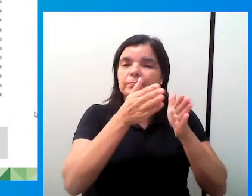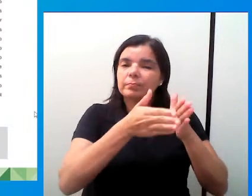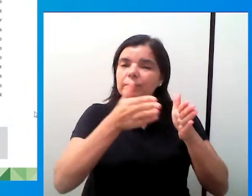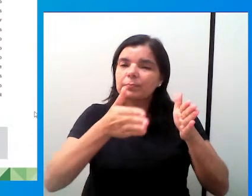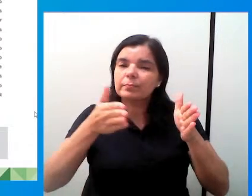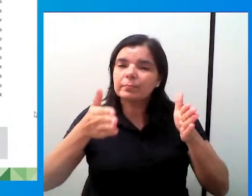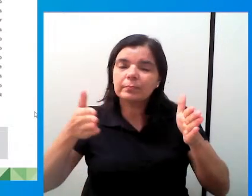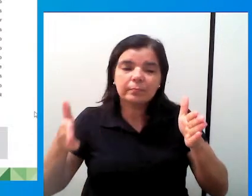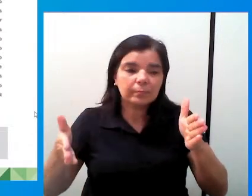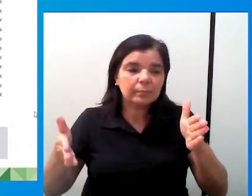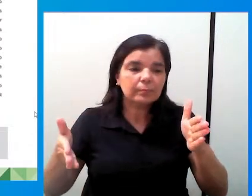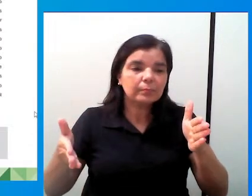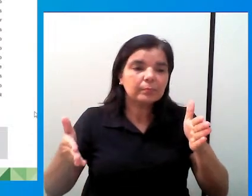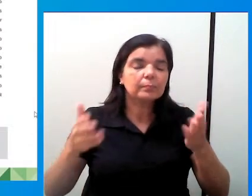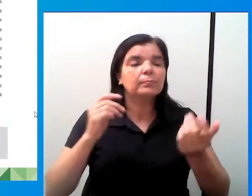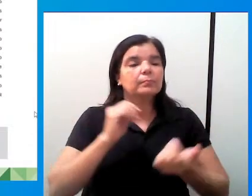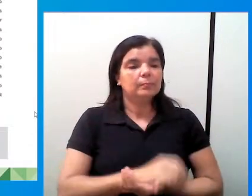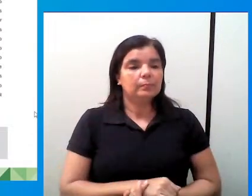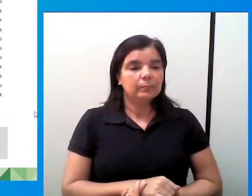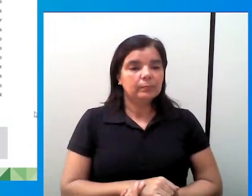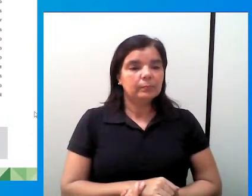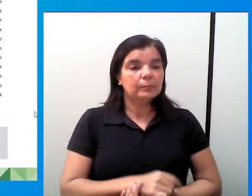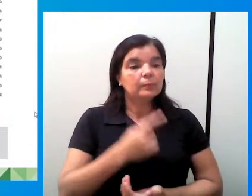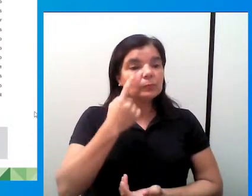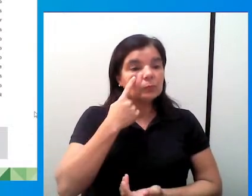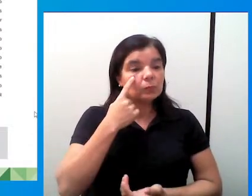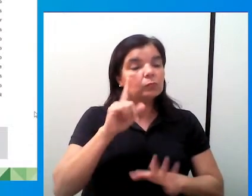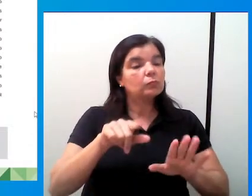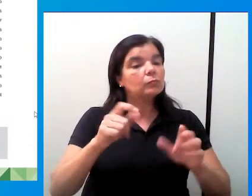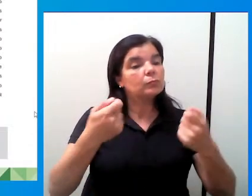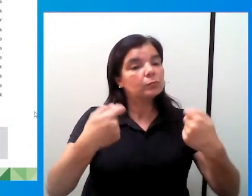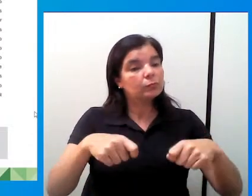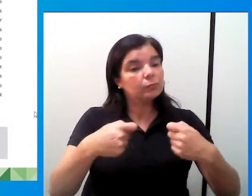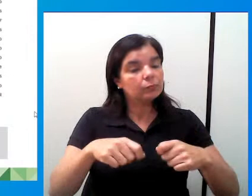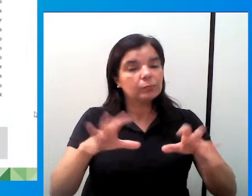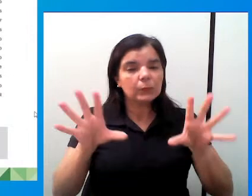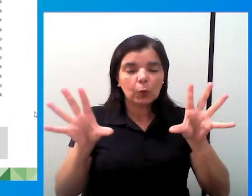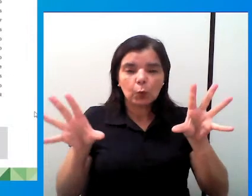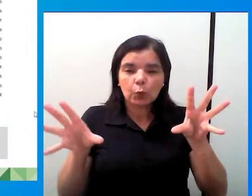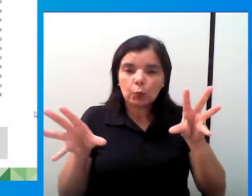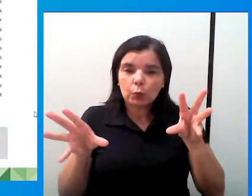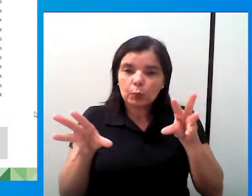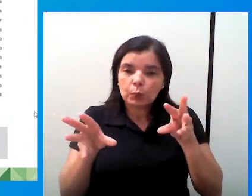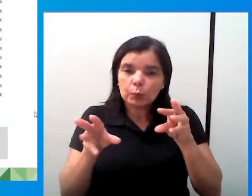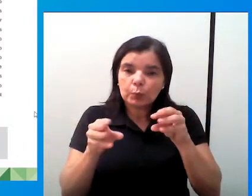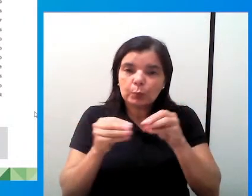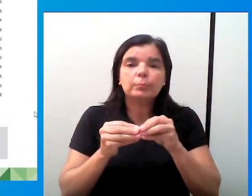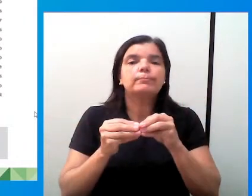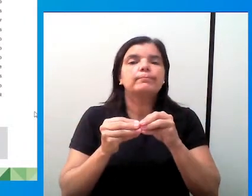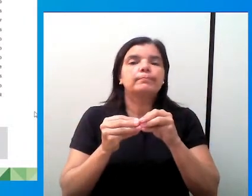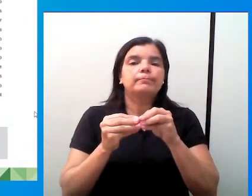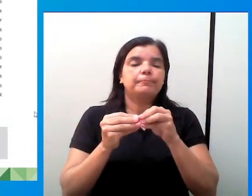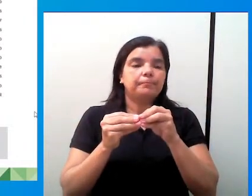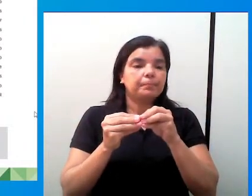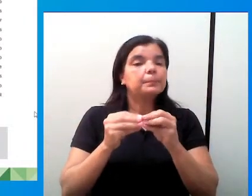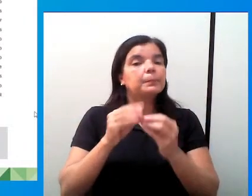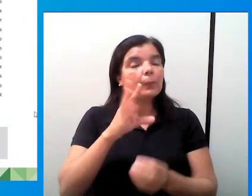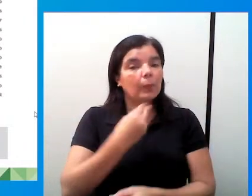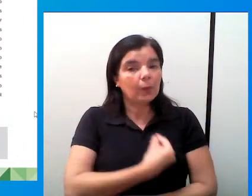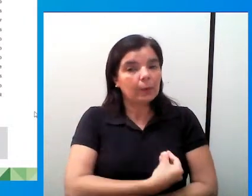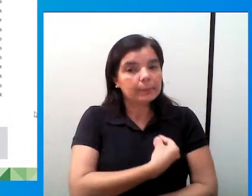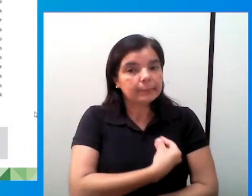que a curricularização aconteça. Então, nós vimos que foi necessário enxugar, otimizar, e a realidade,